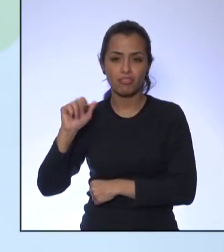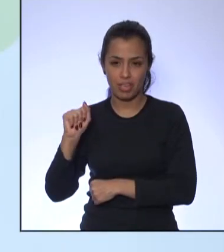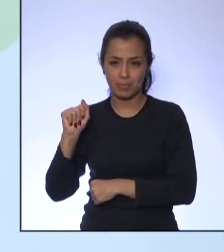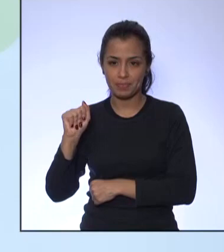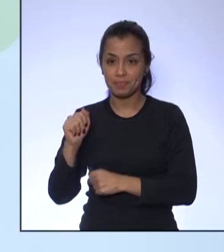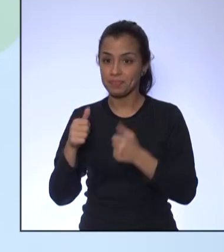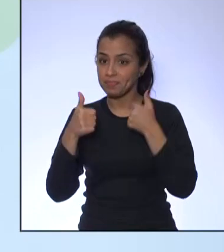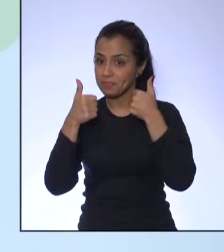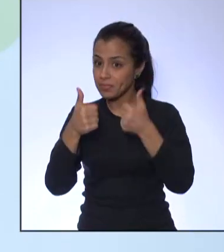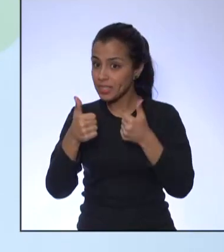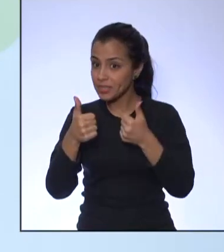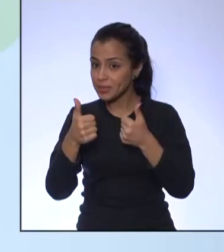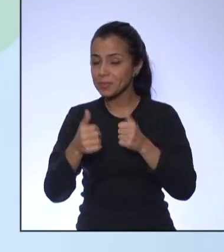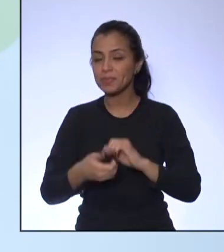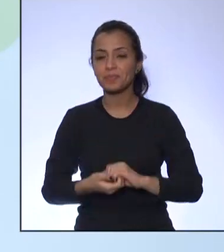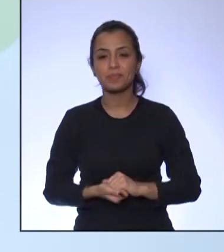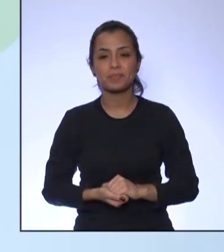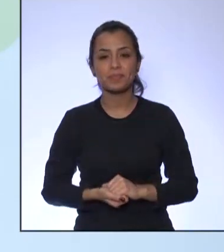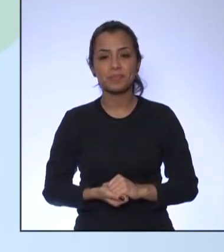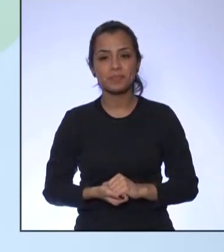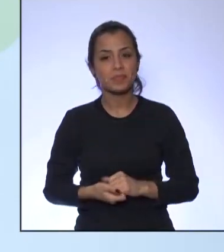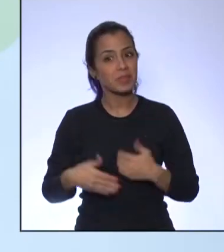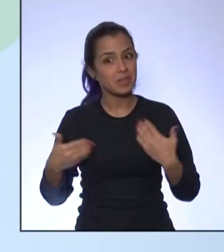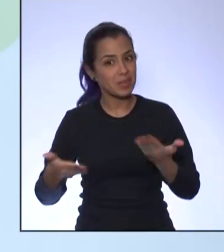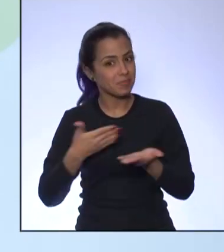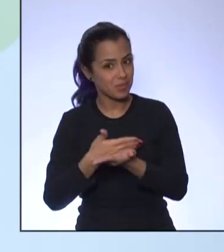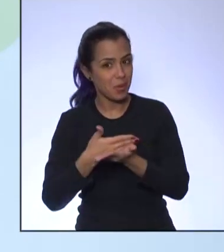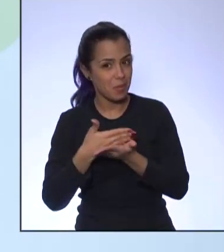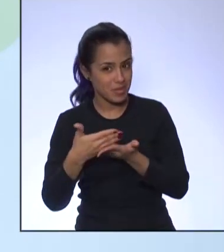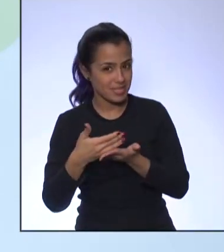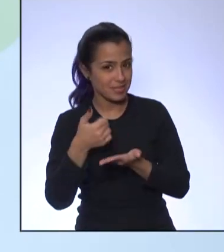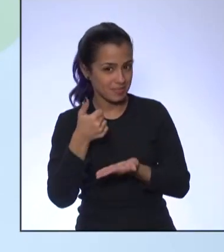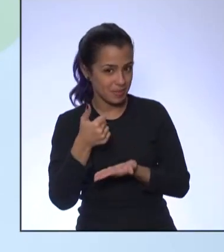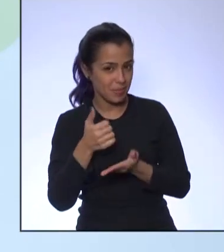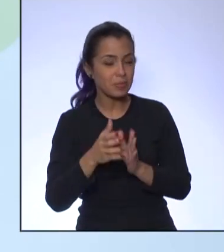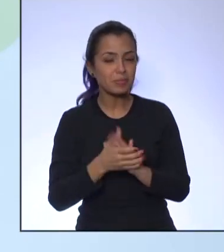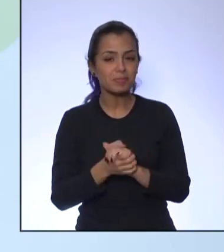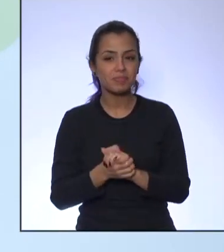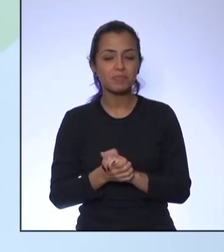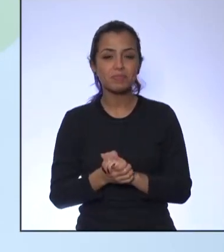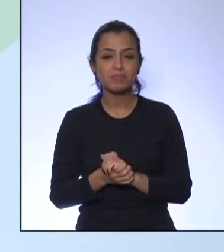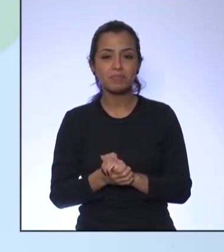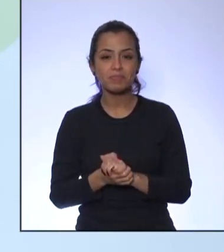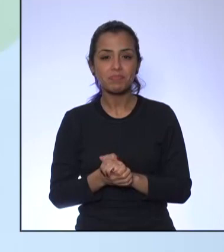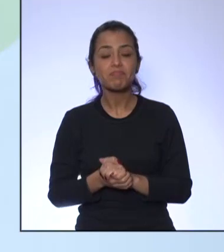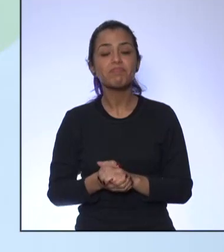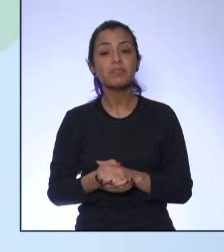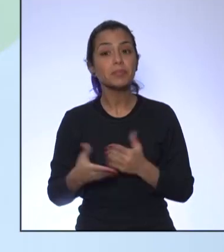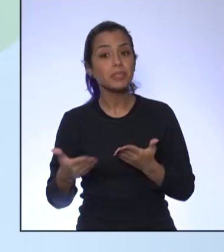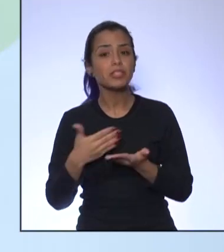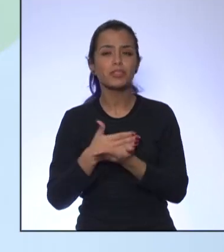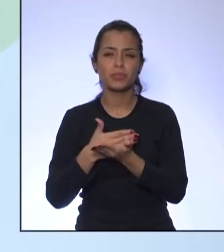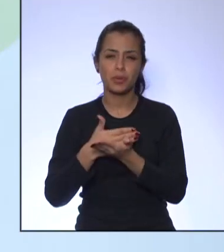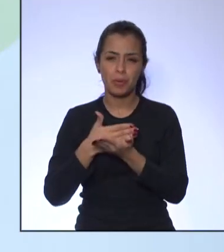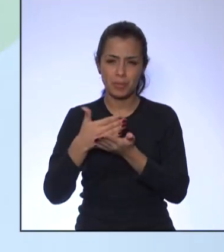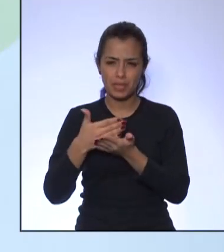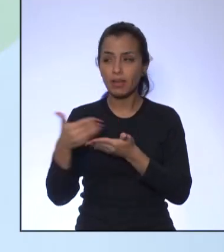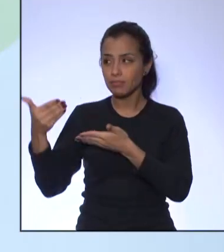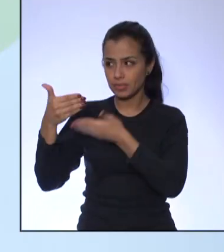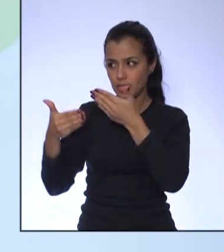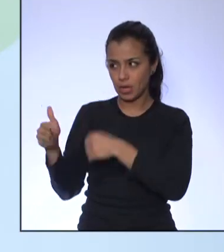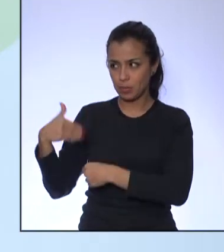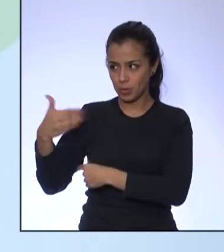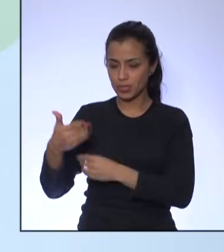com material, vamos lá. Então, agora a gente vai começar. Para a gente começar, eu trouxe para vocês, a próxima tela, por